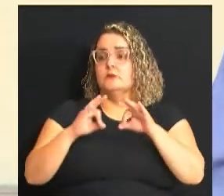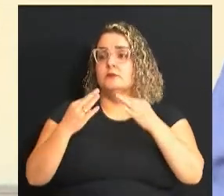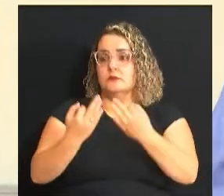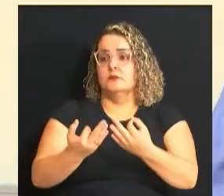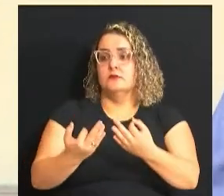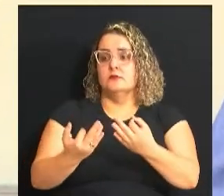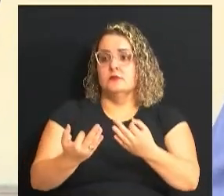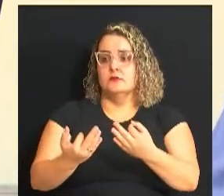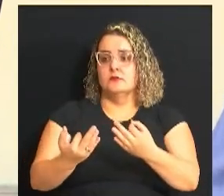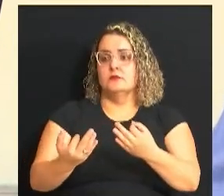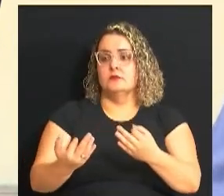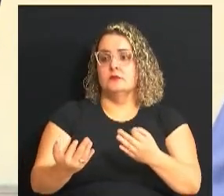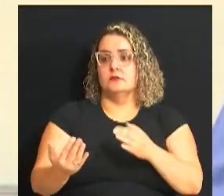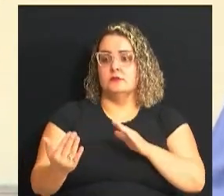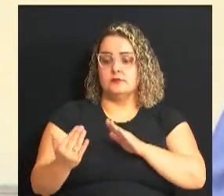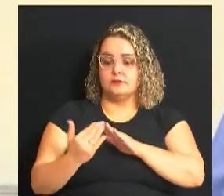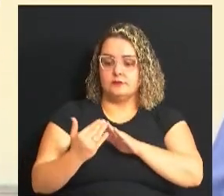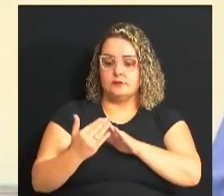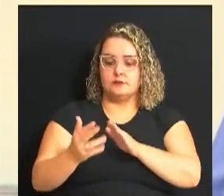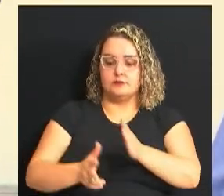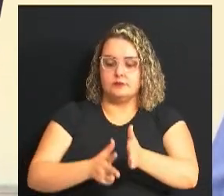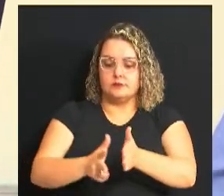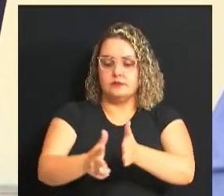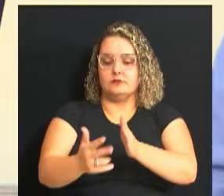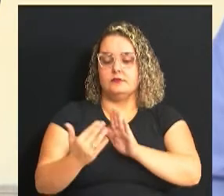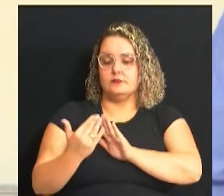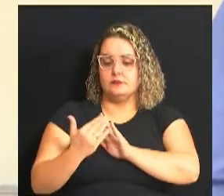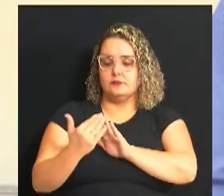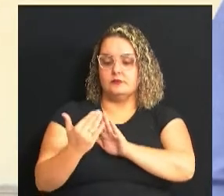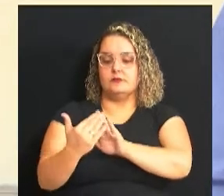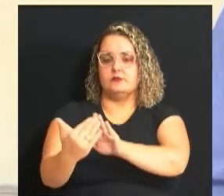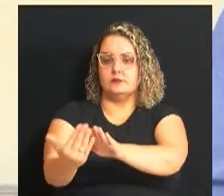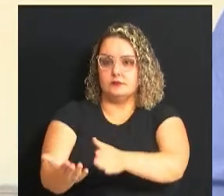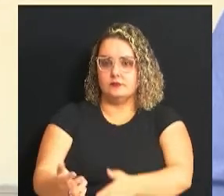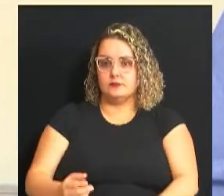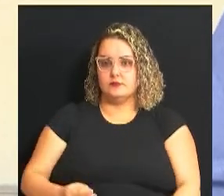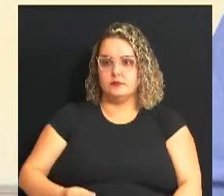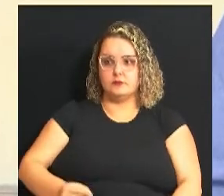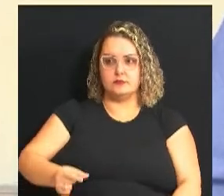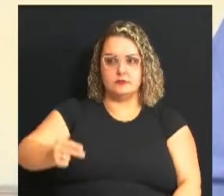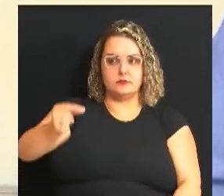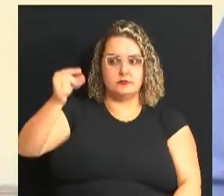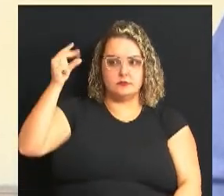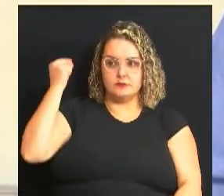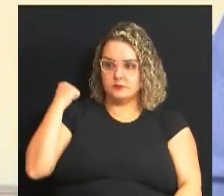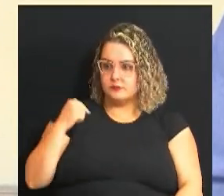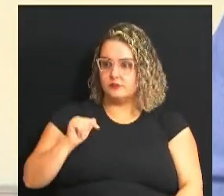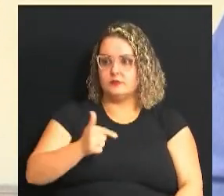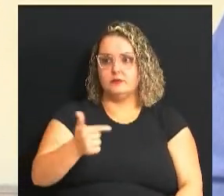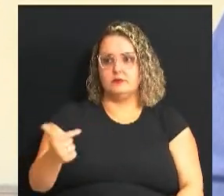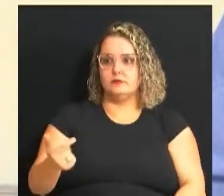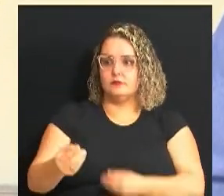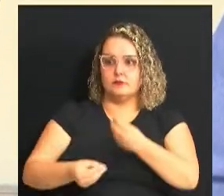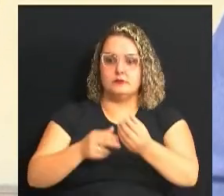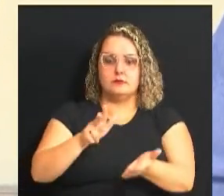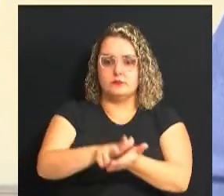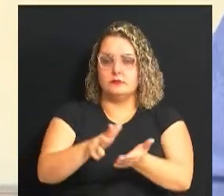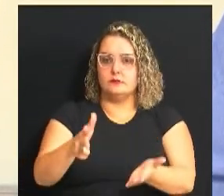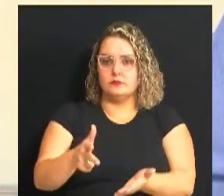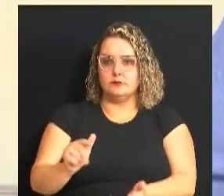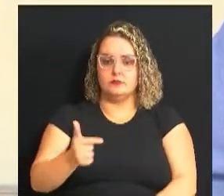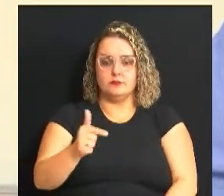lado de uma linha férrea. Vocês sabem disso. Há muitos anos. E não tem como se fazer essa regularização sem ouvir o governo federal.